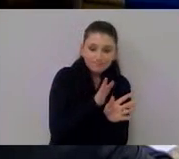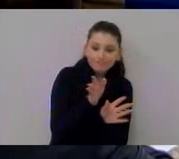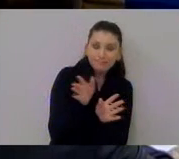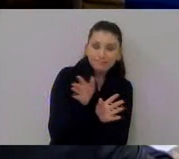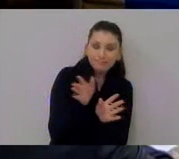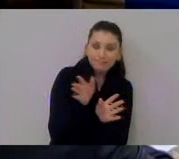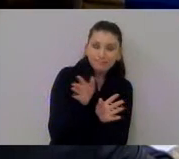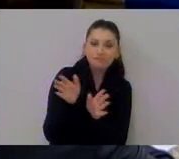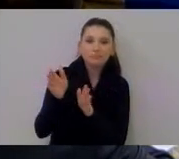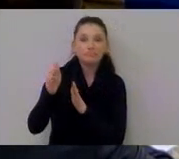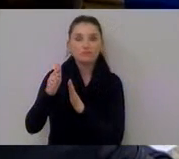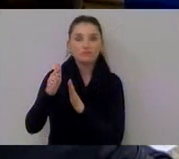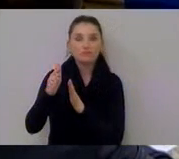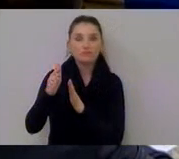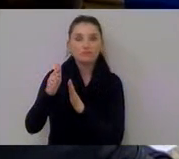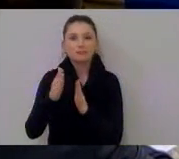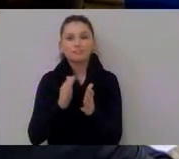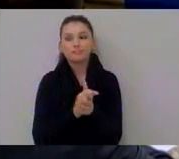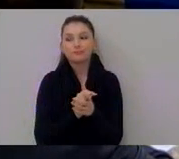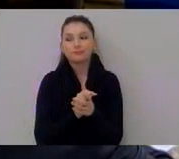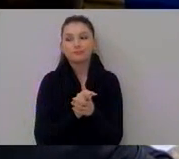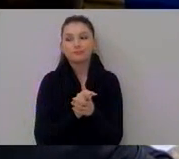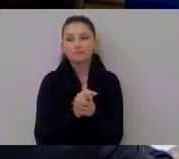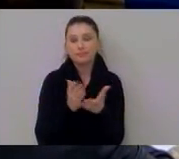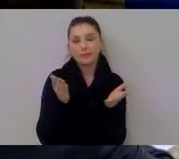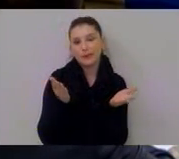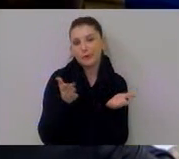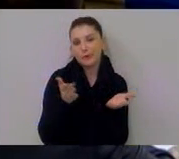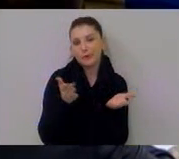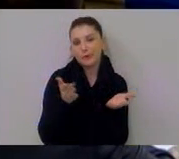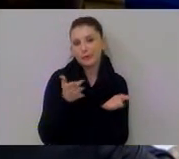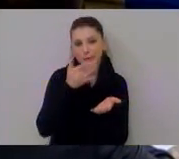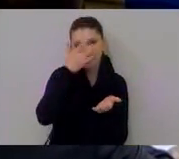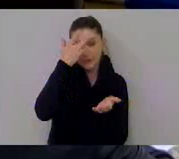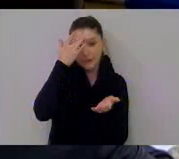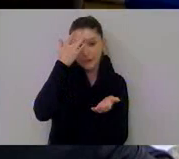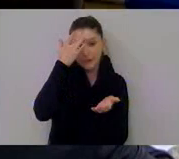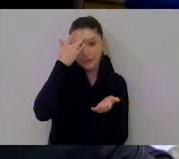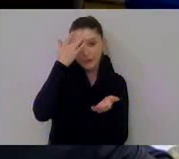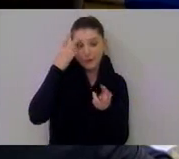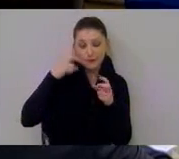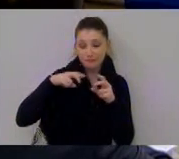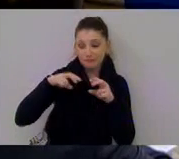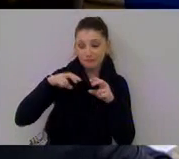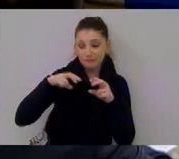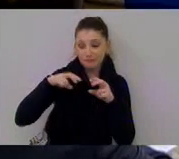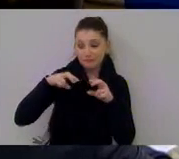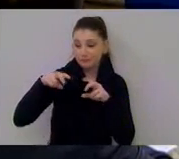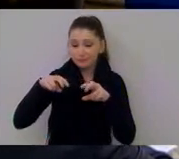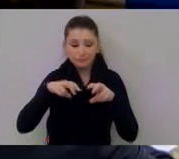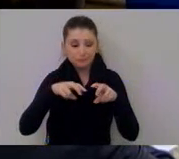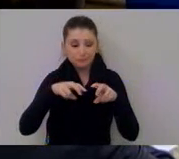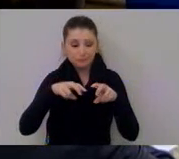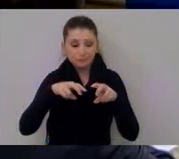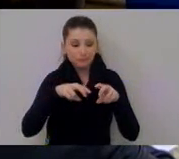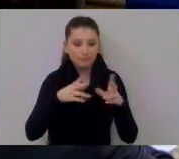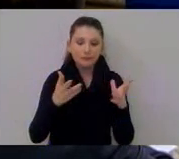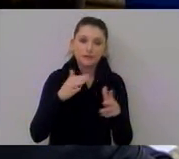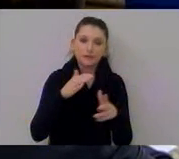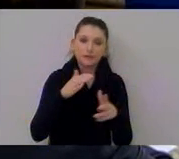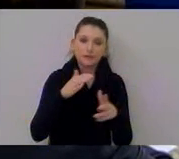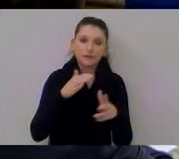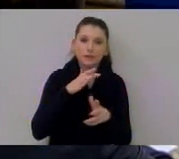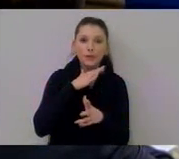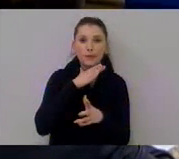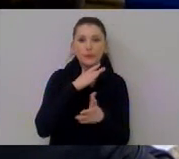para o pobre do pedestre que não tem mais para onde fugir. No escuro, à